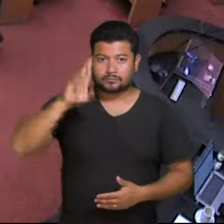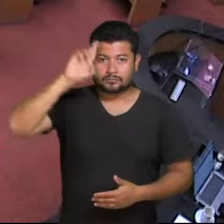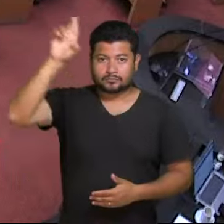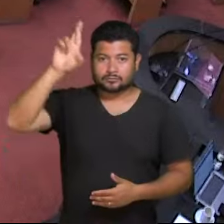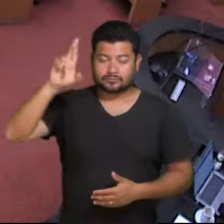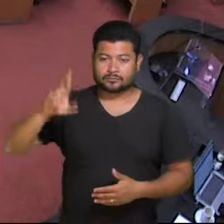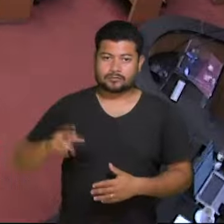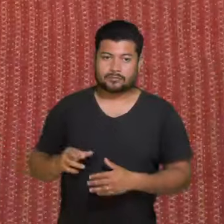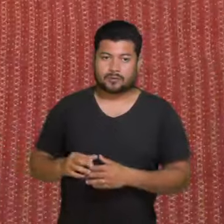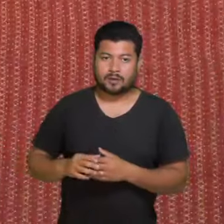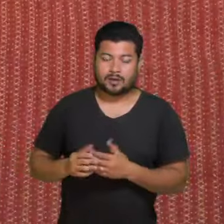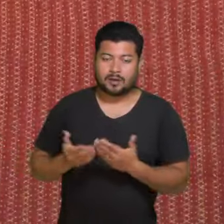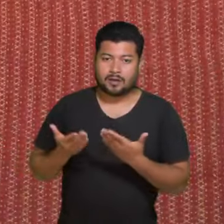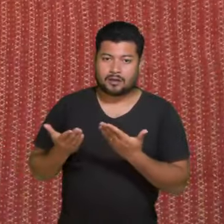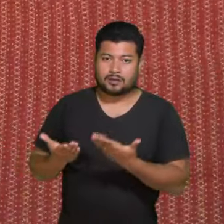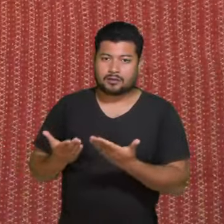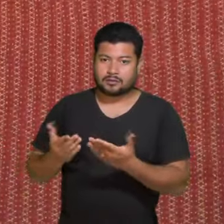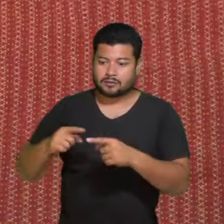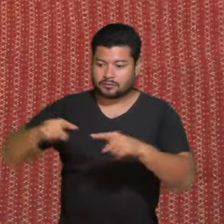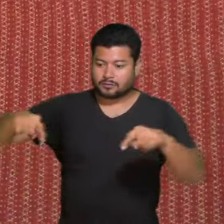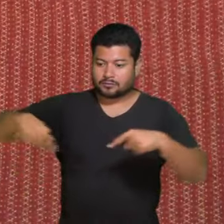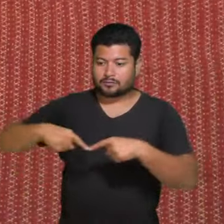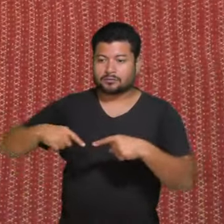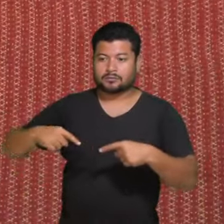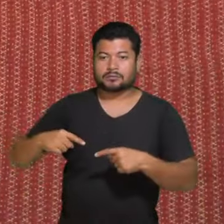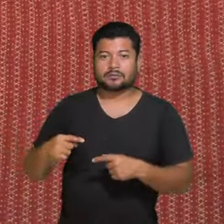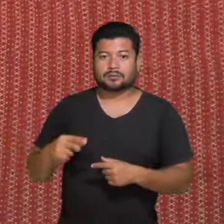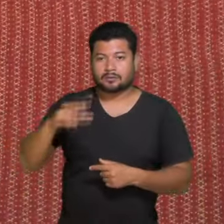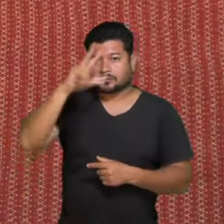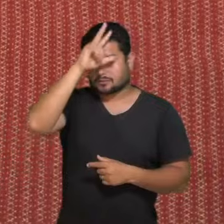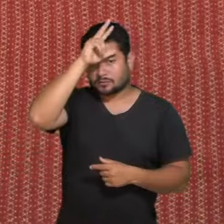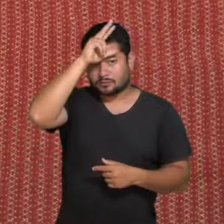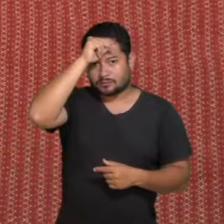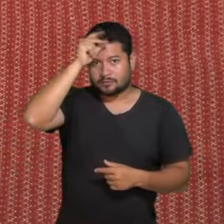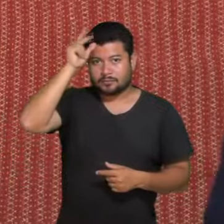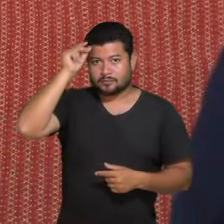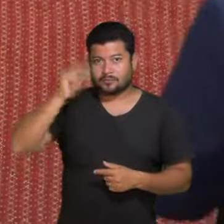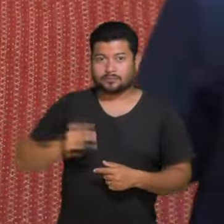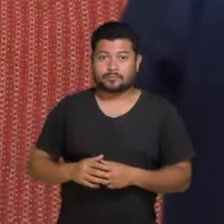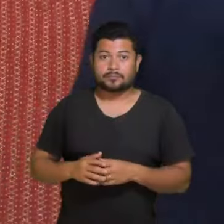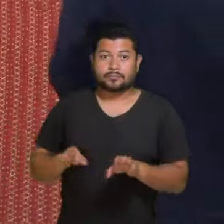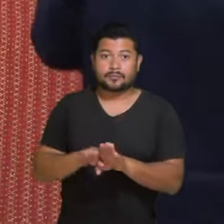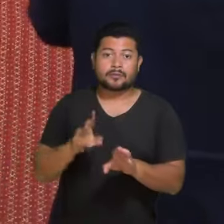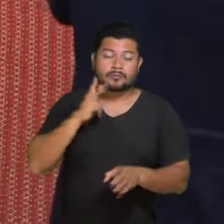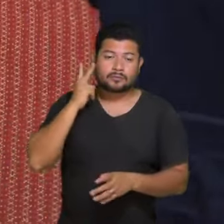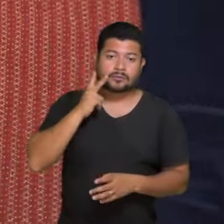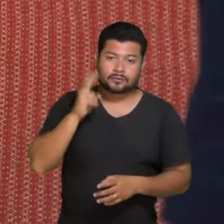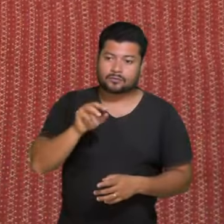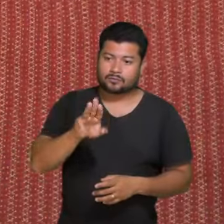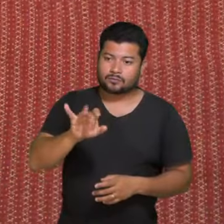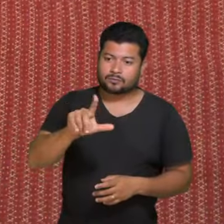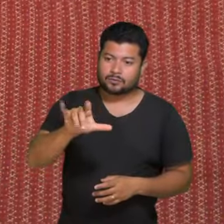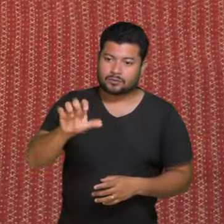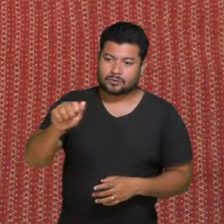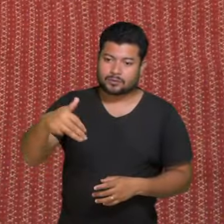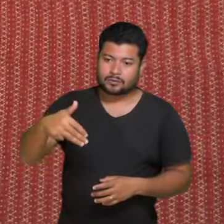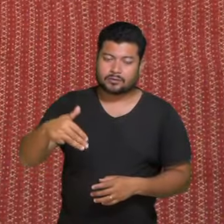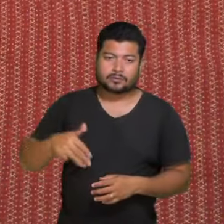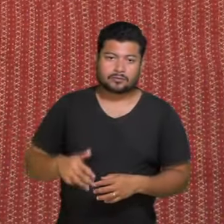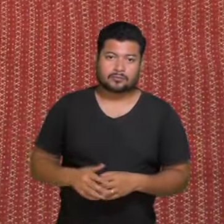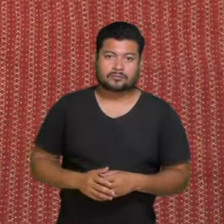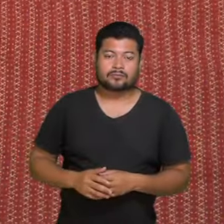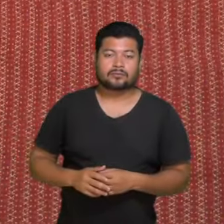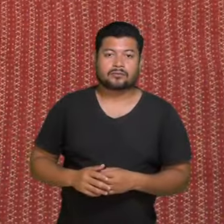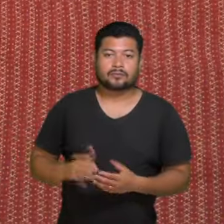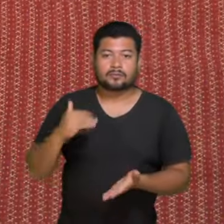do prefeito Joel, amigo Hermandes, do MDB. Agradecer a presença do vereador William, do PP, o Fernando, que é secretário de obras do município de Porto